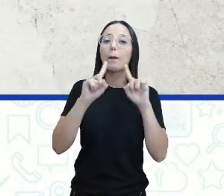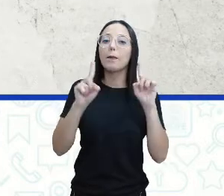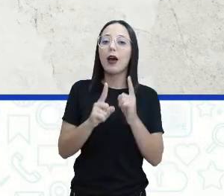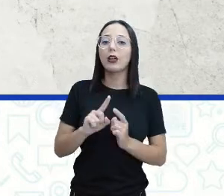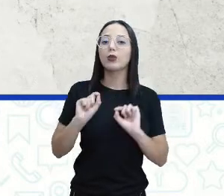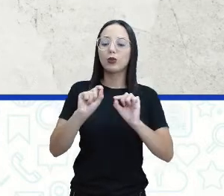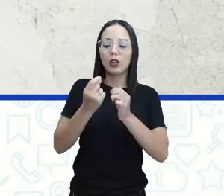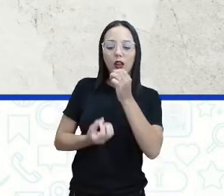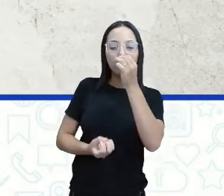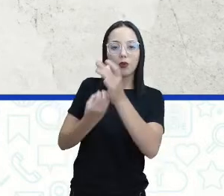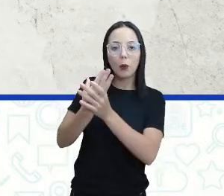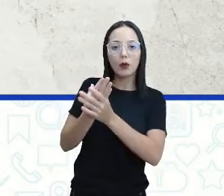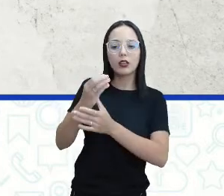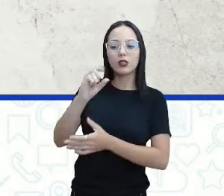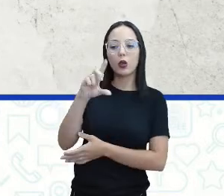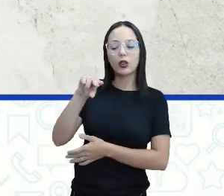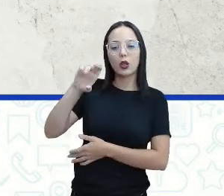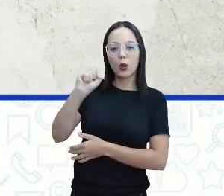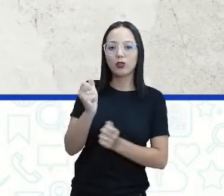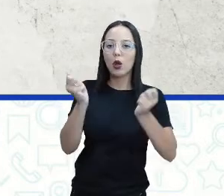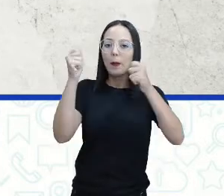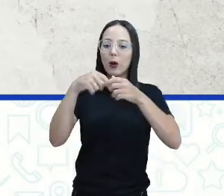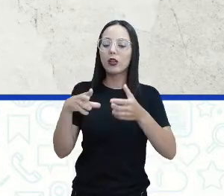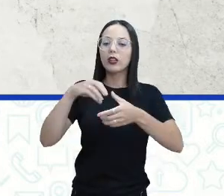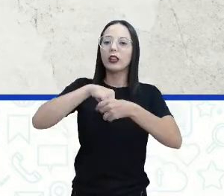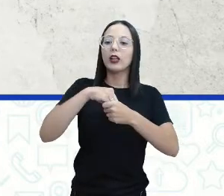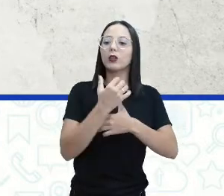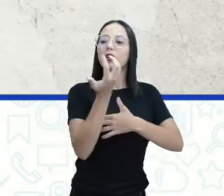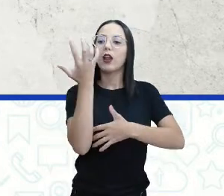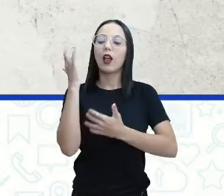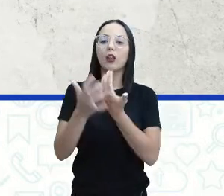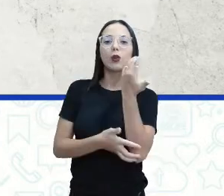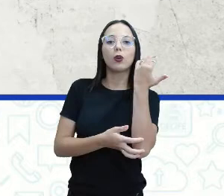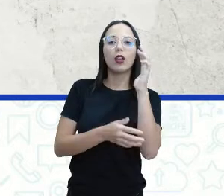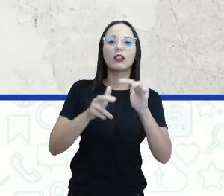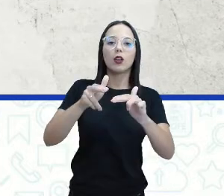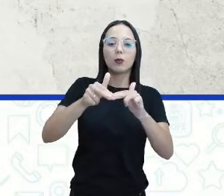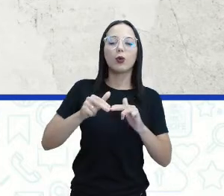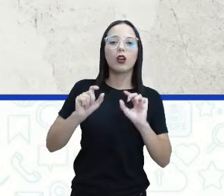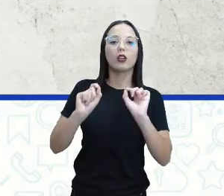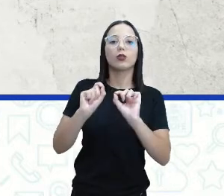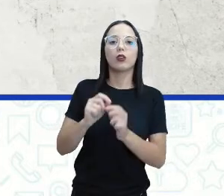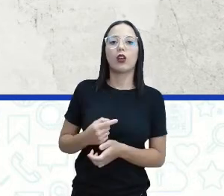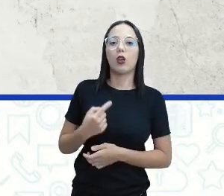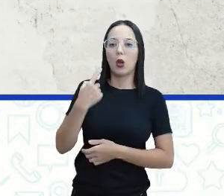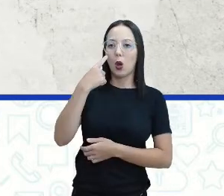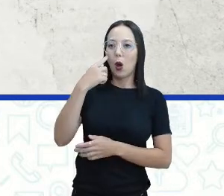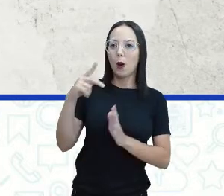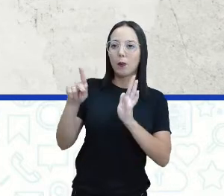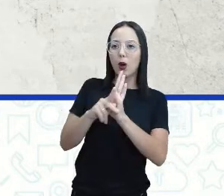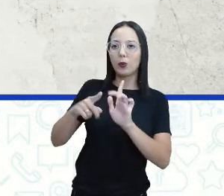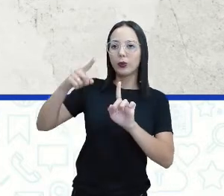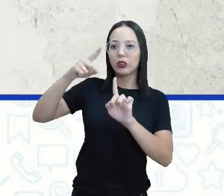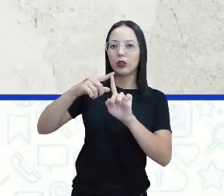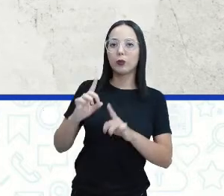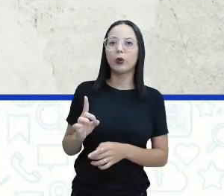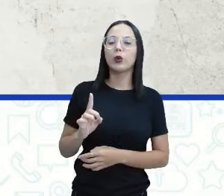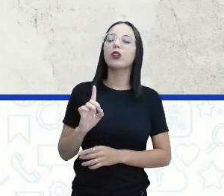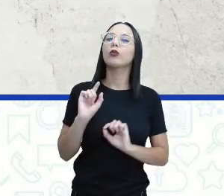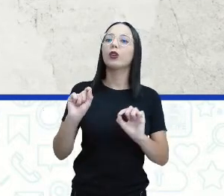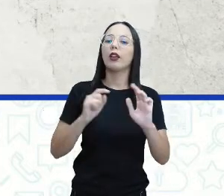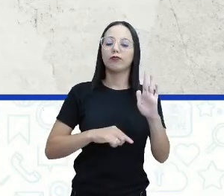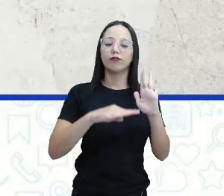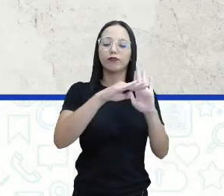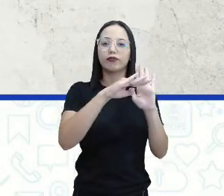a formação de clones é possível na natureza por meio do processo de... Presta atenção aí, hein,